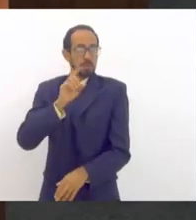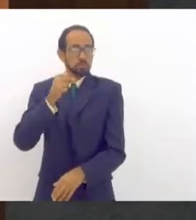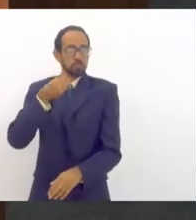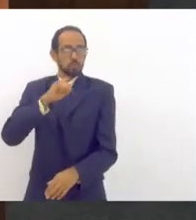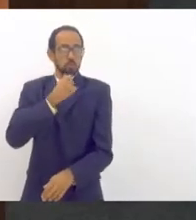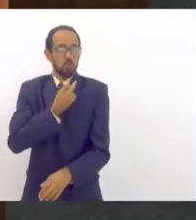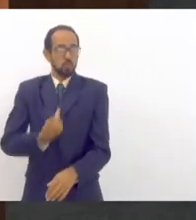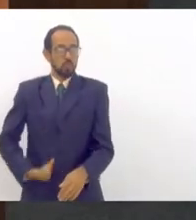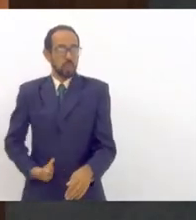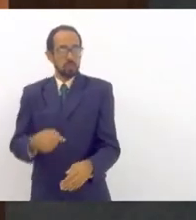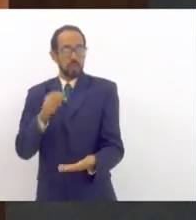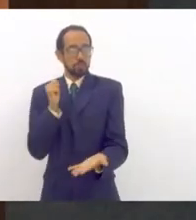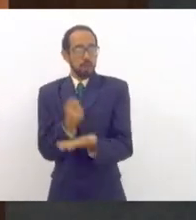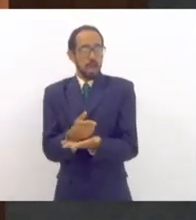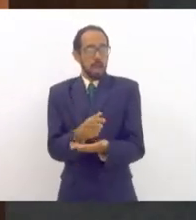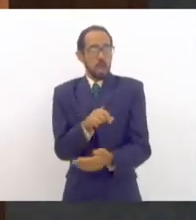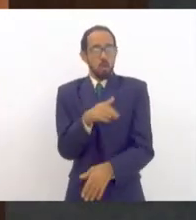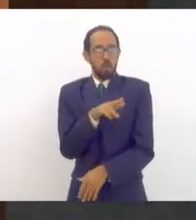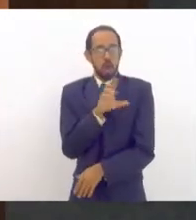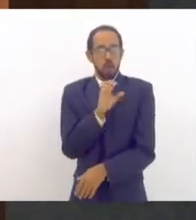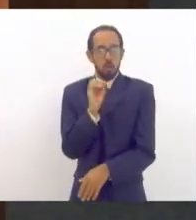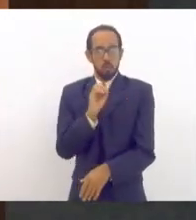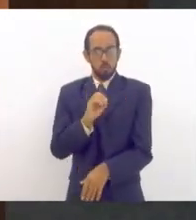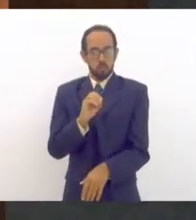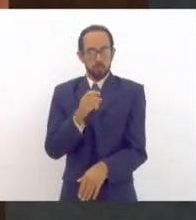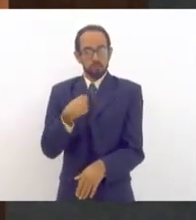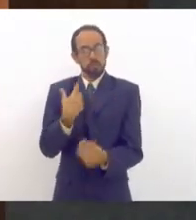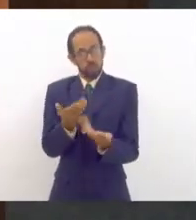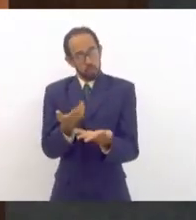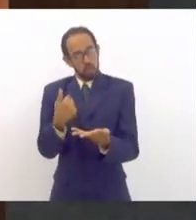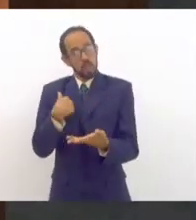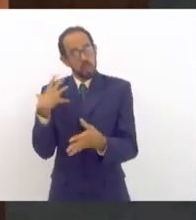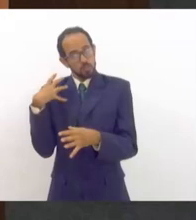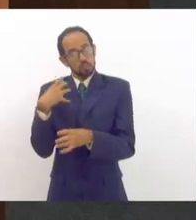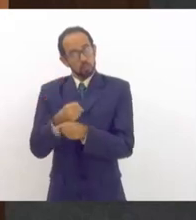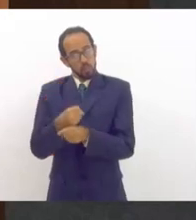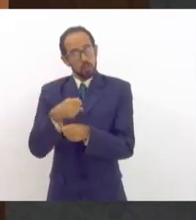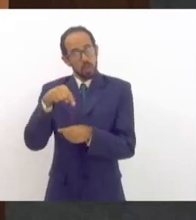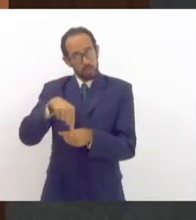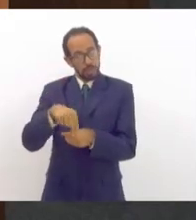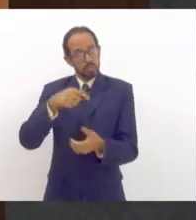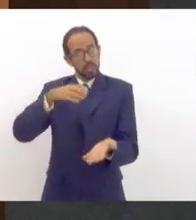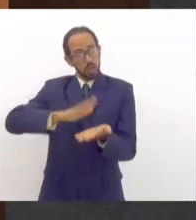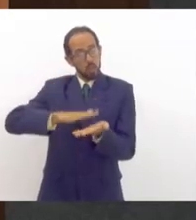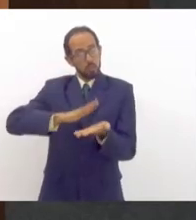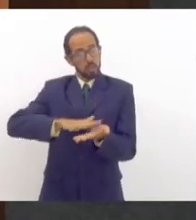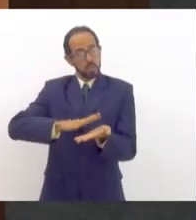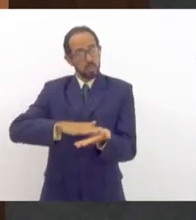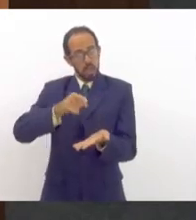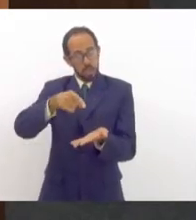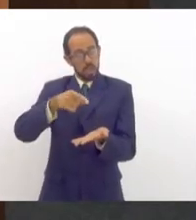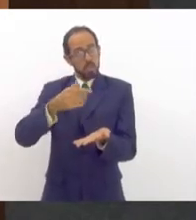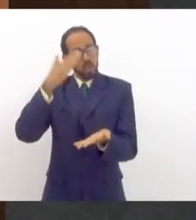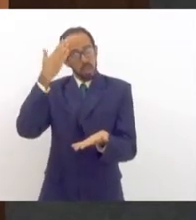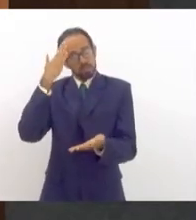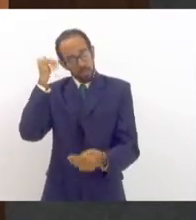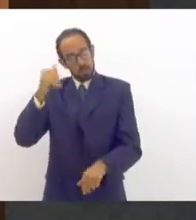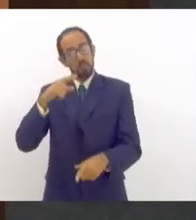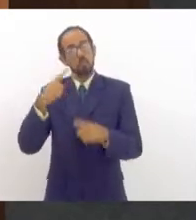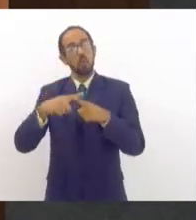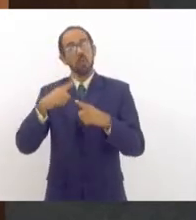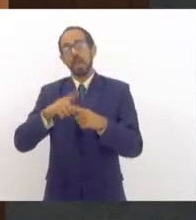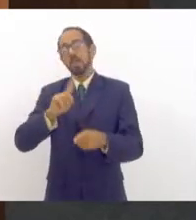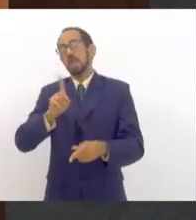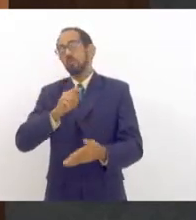não Por quê então me soma aqui a essa cobrança quero saber se o governador vai pagar se não vai pagar porque se tava